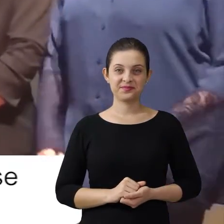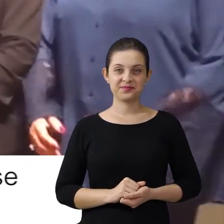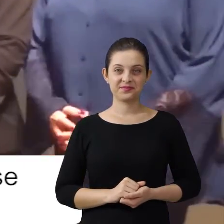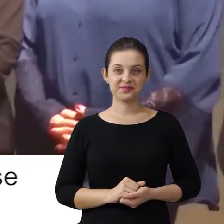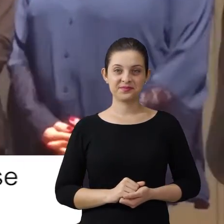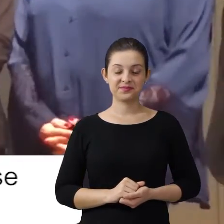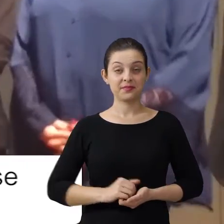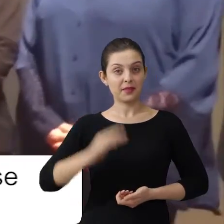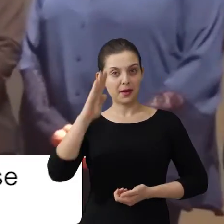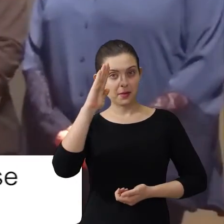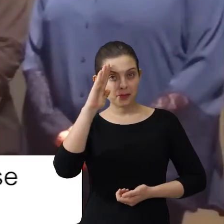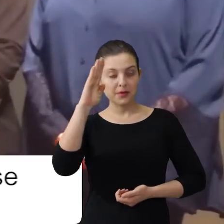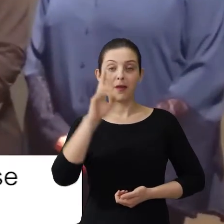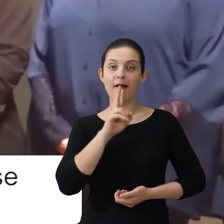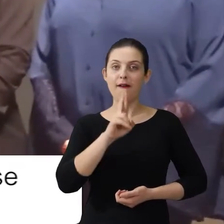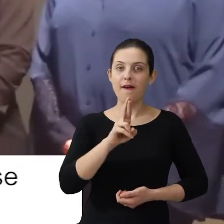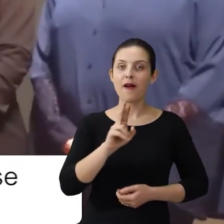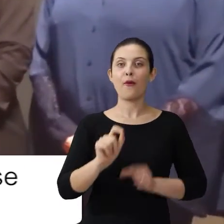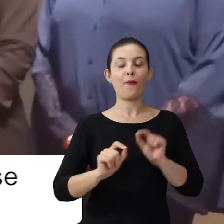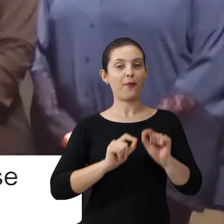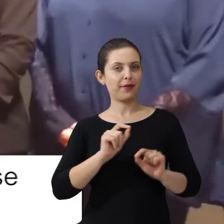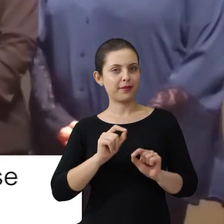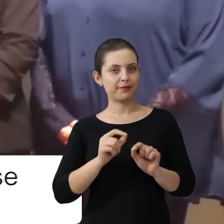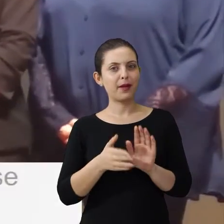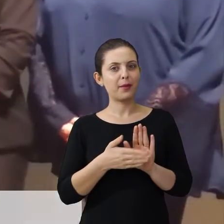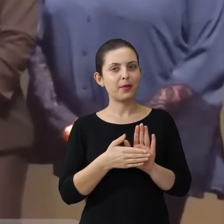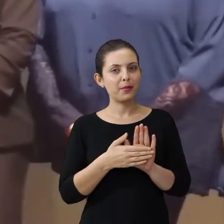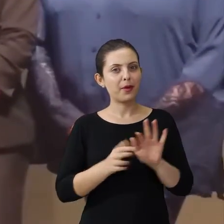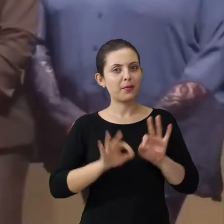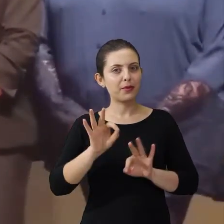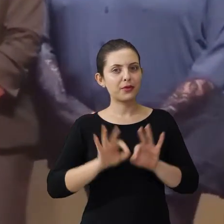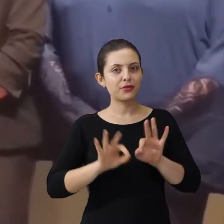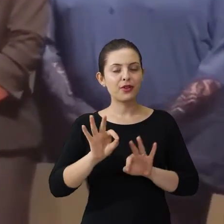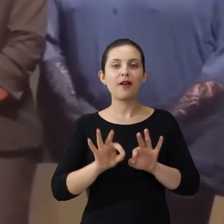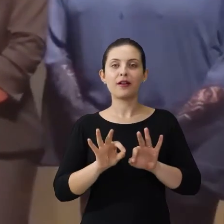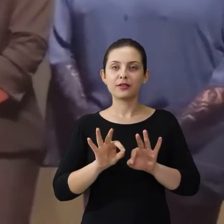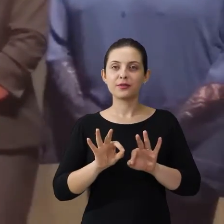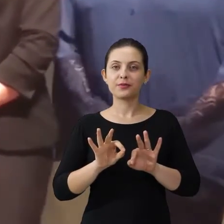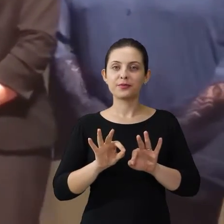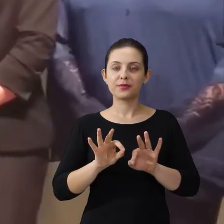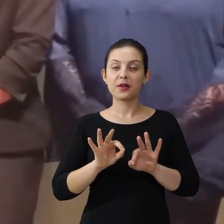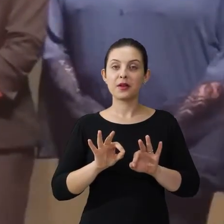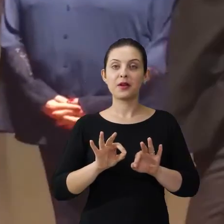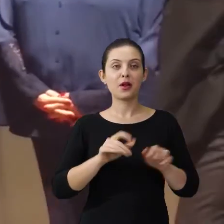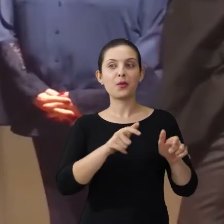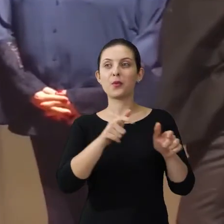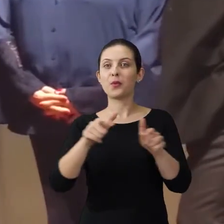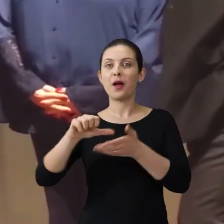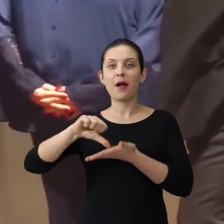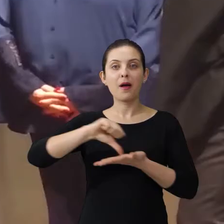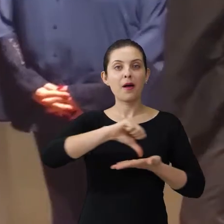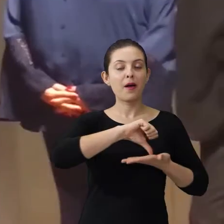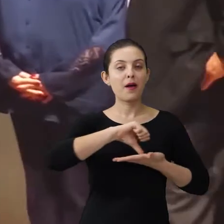temos como principal resultado o projeto. Ele foi implantado em cerca de 200 promotorias de justiça de